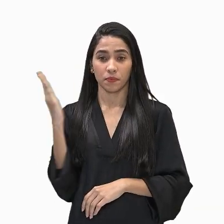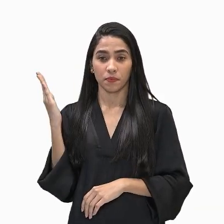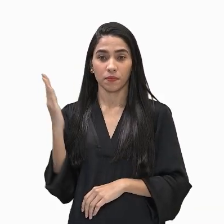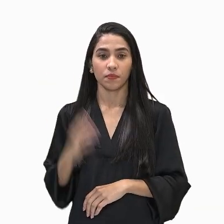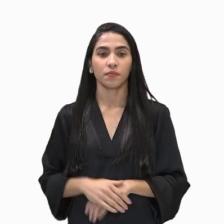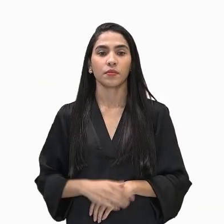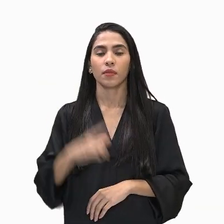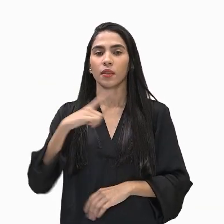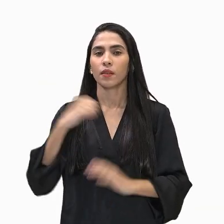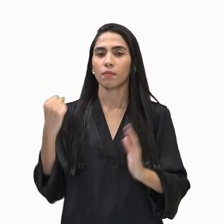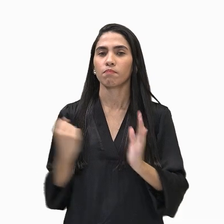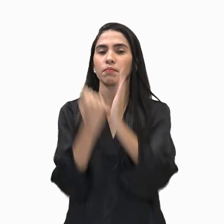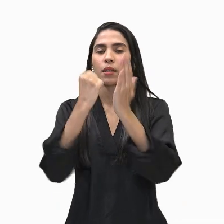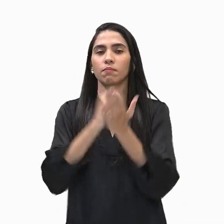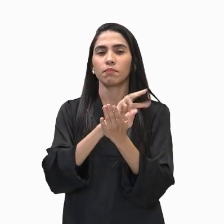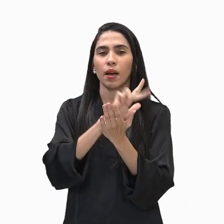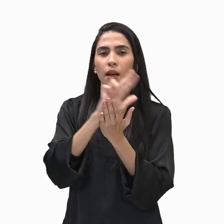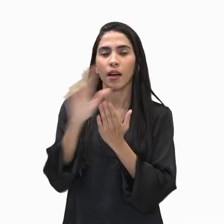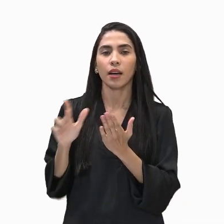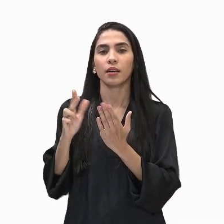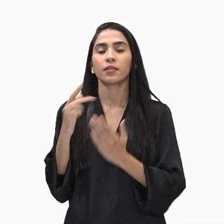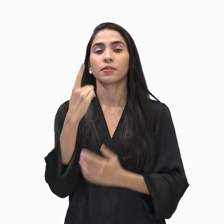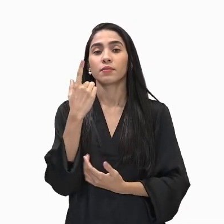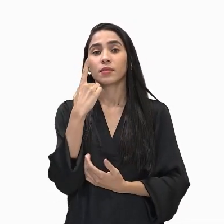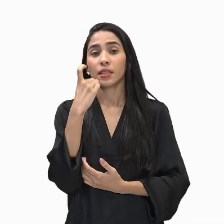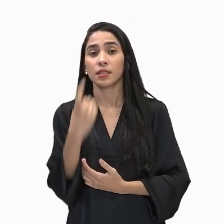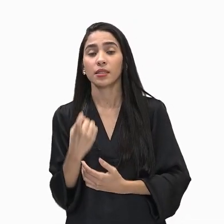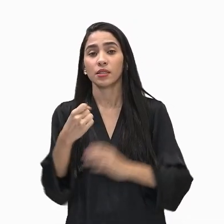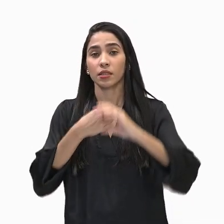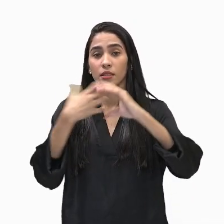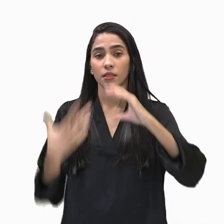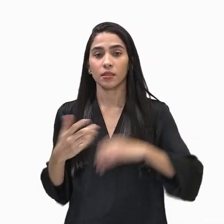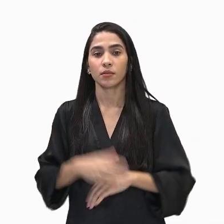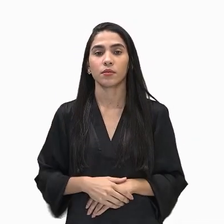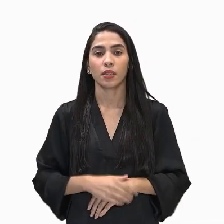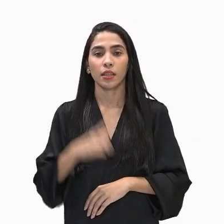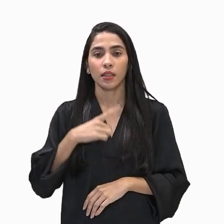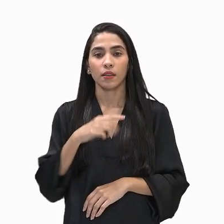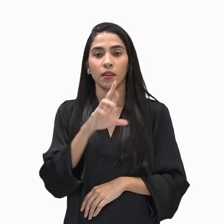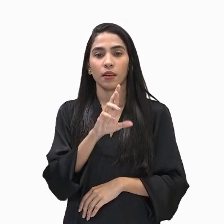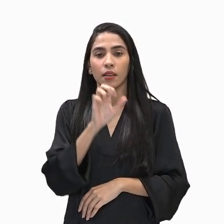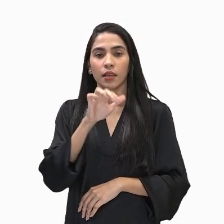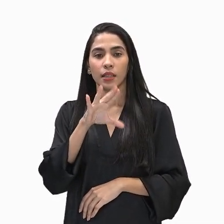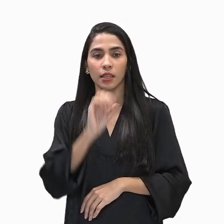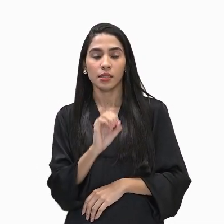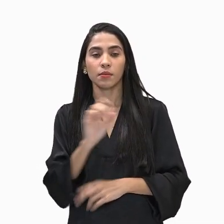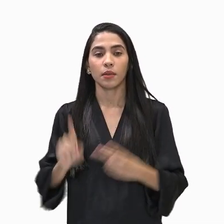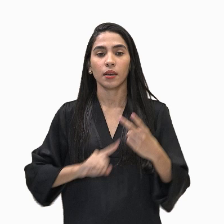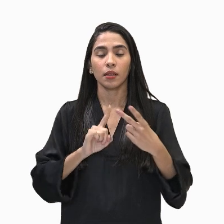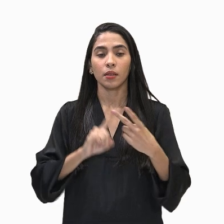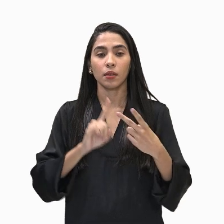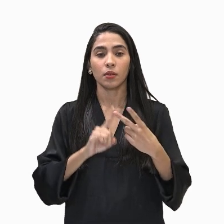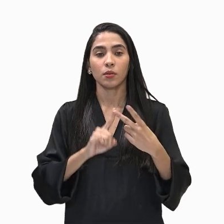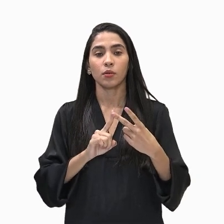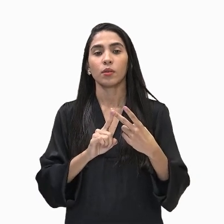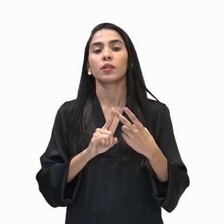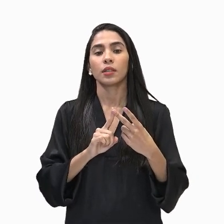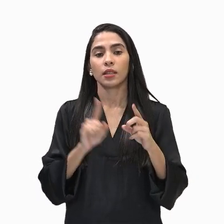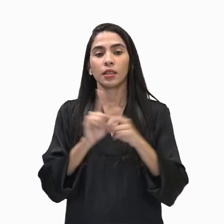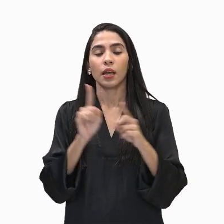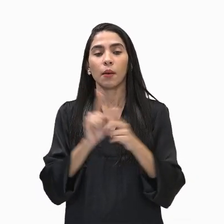como fatores determinantes, ele teve aí o quê? O Renascimento, a Reforma Protestante e a